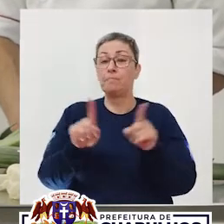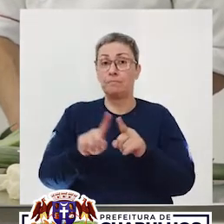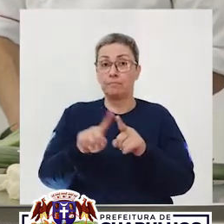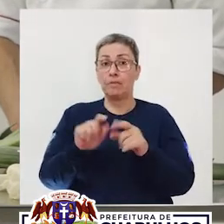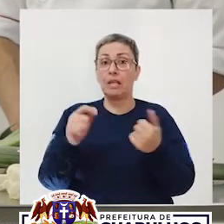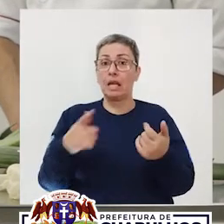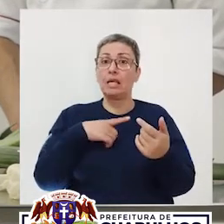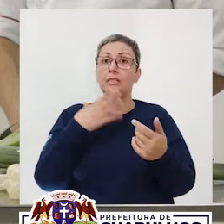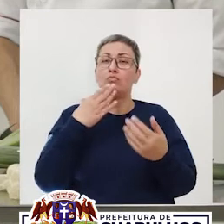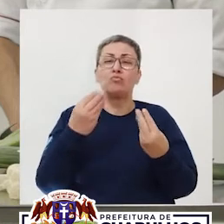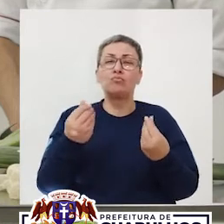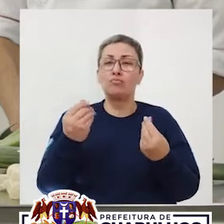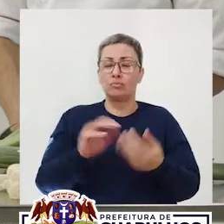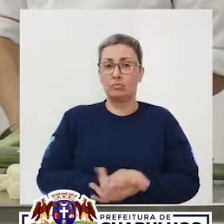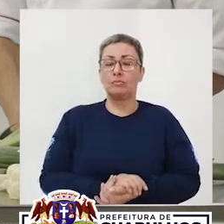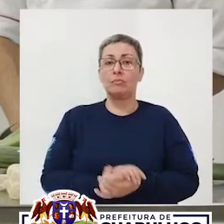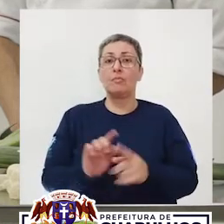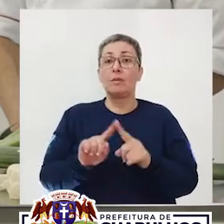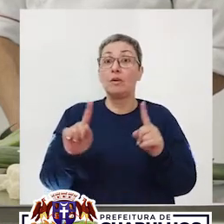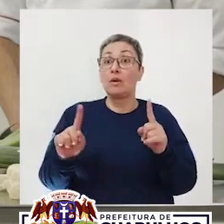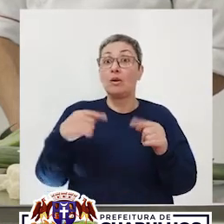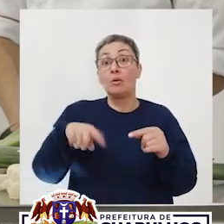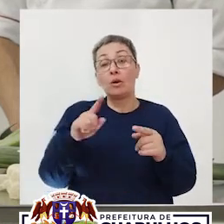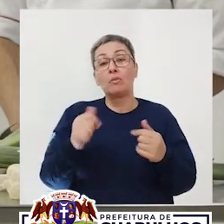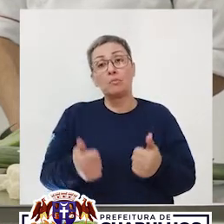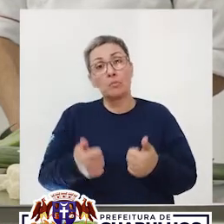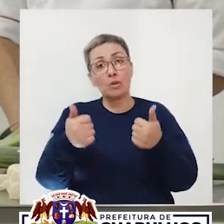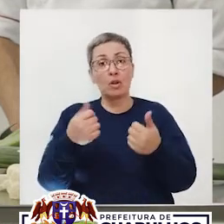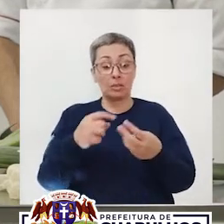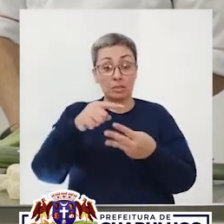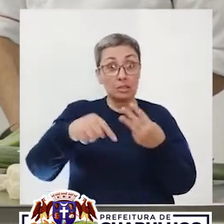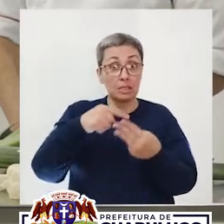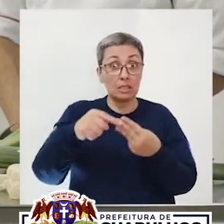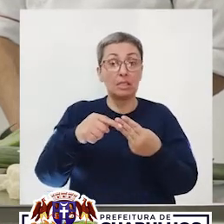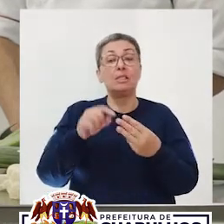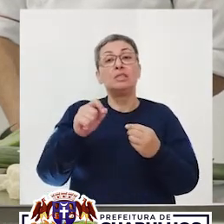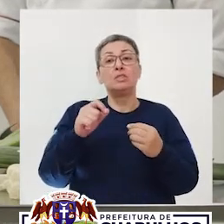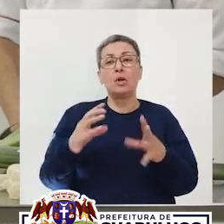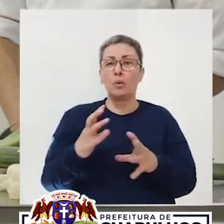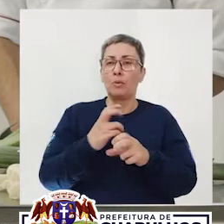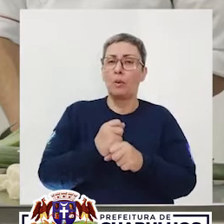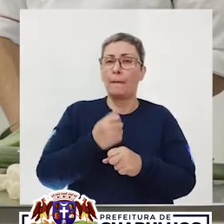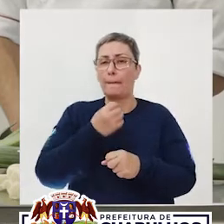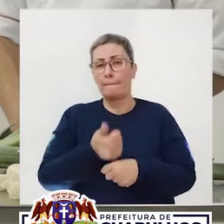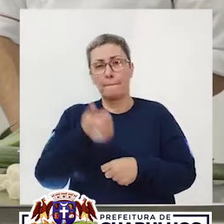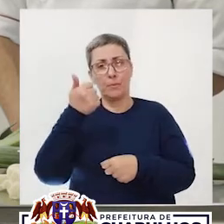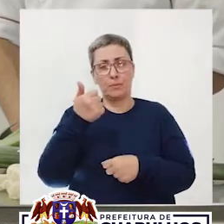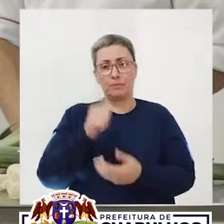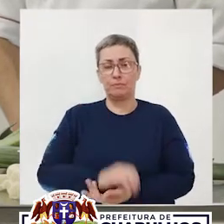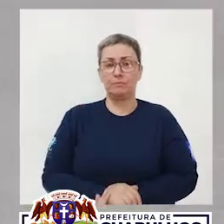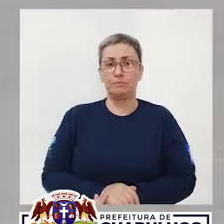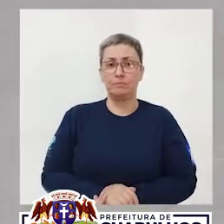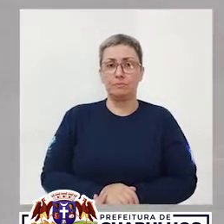Porque ela dá o sabor, né? Mas eu ainda acho que as três, elas dão um resultado final muito